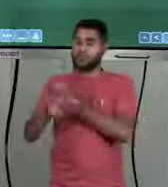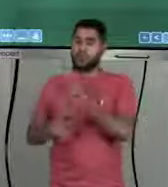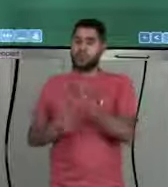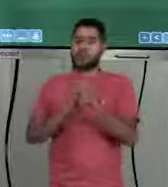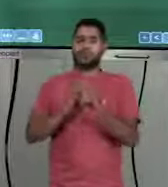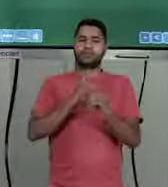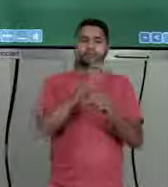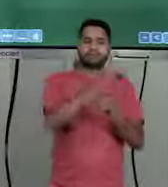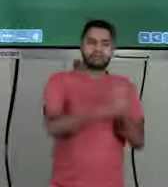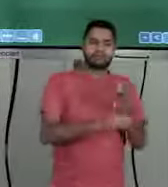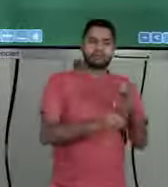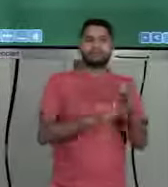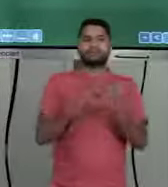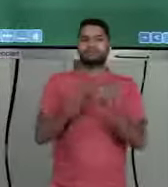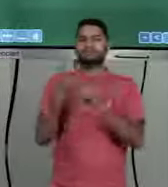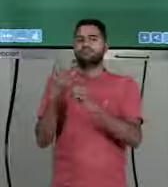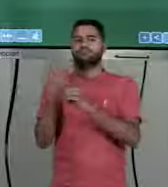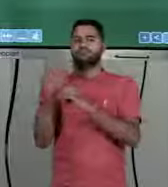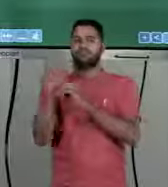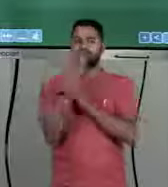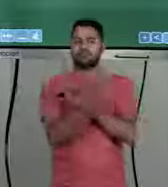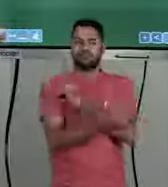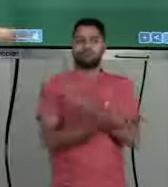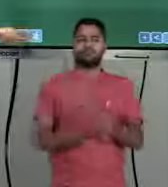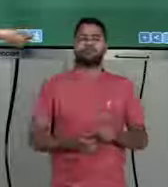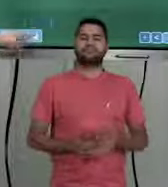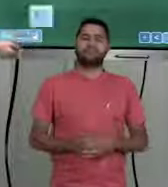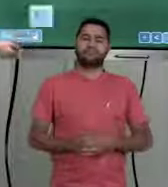para o outro. Isso é a